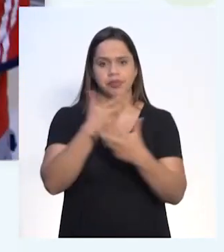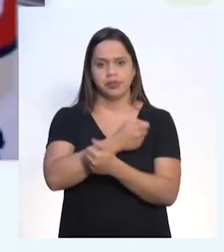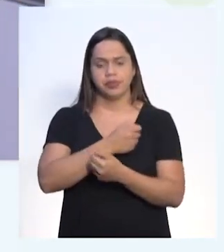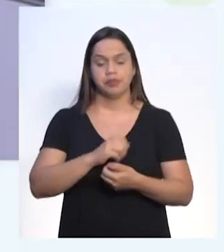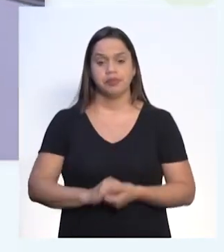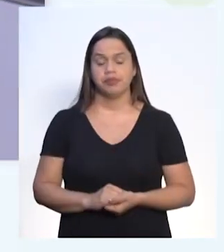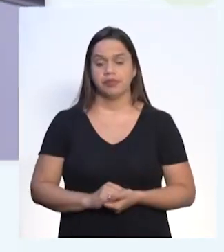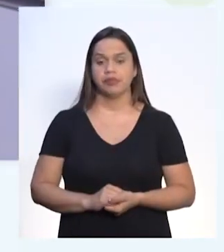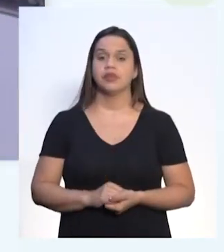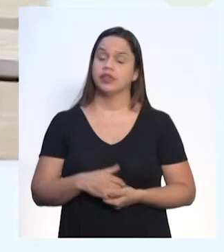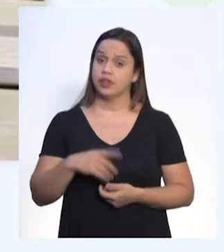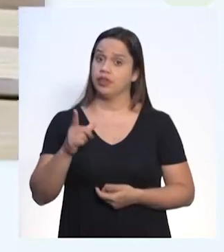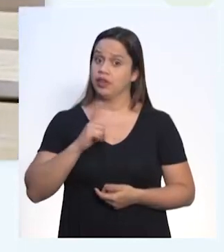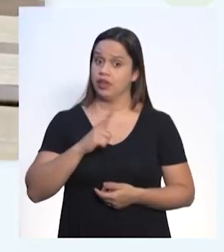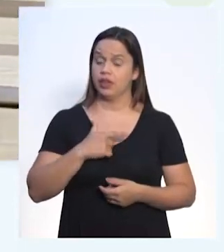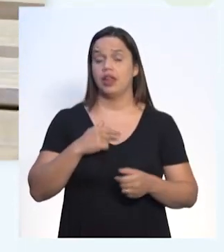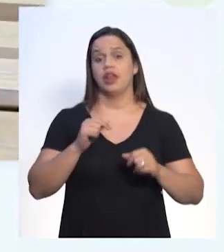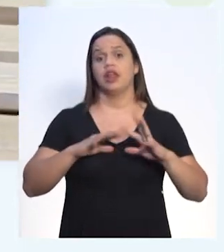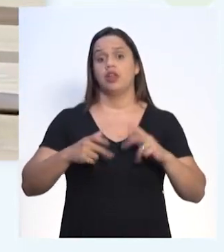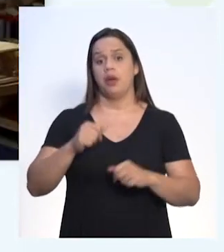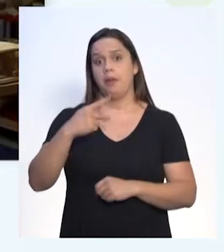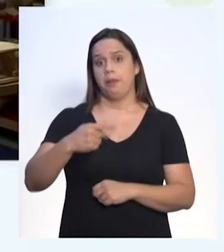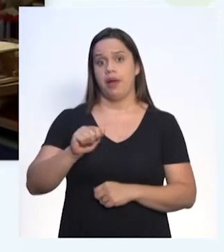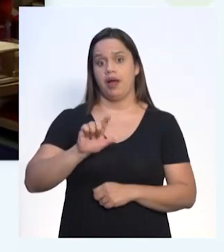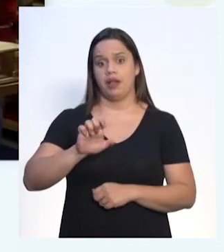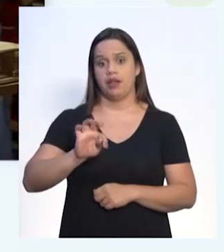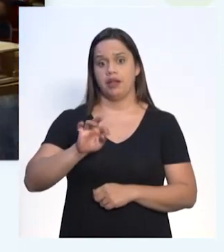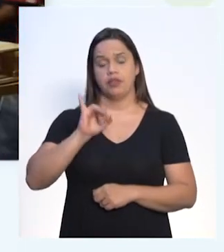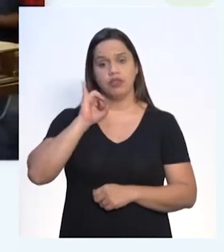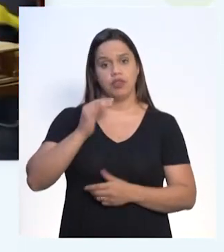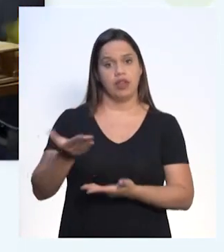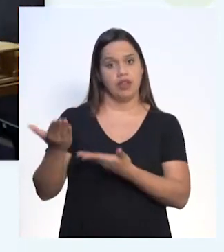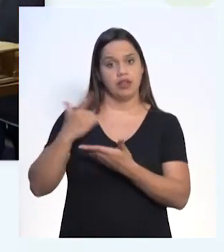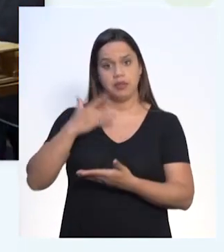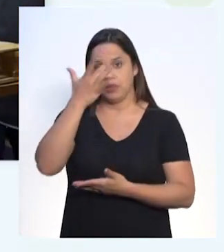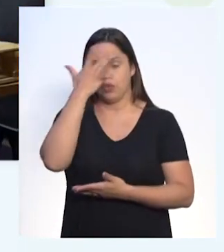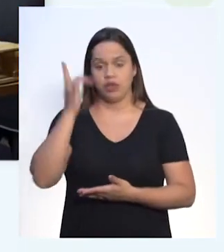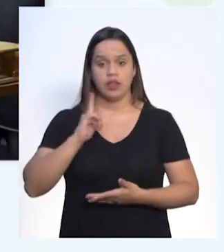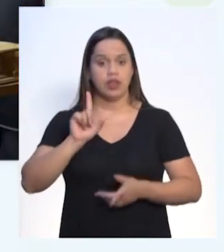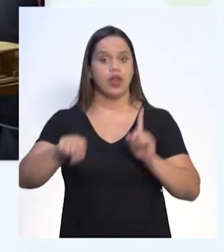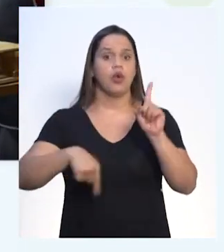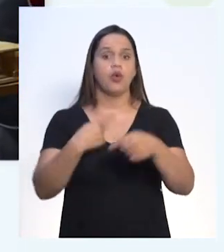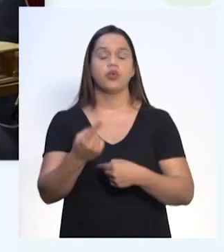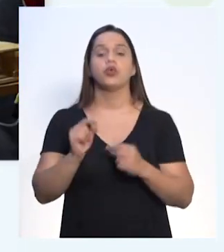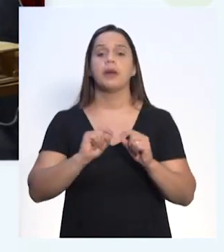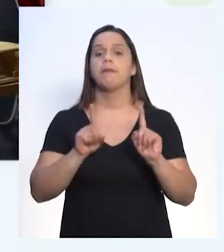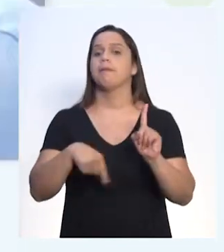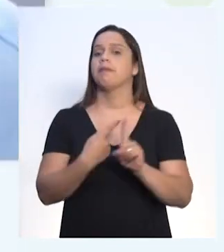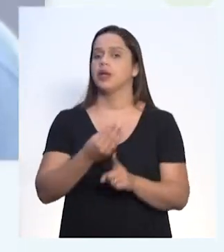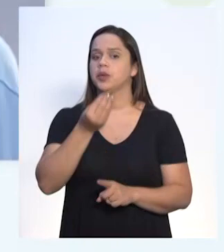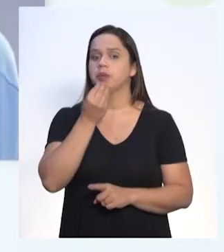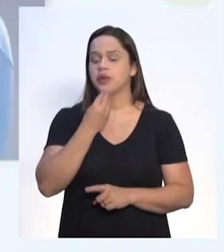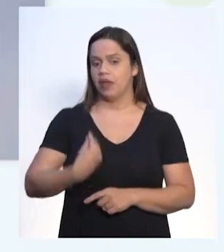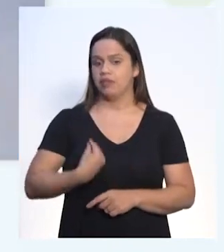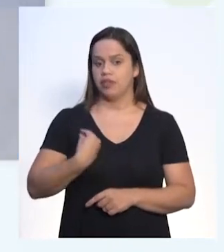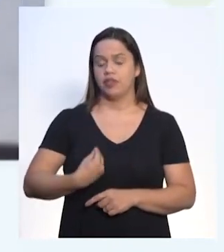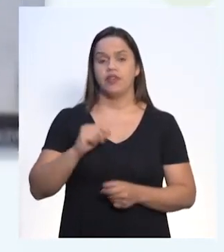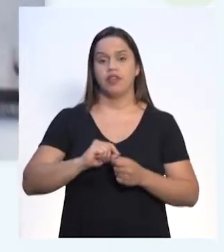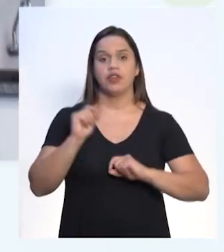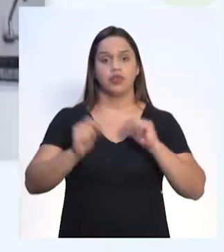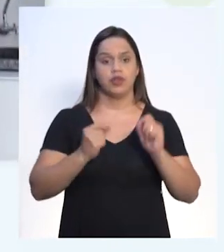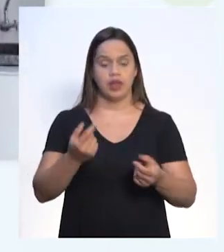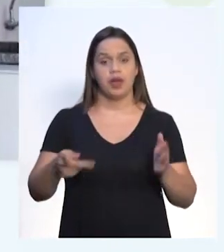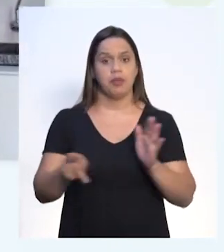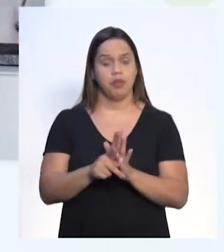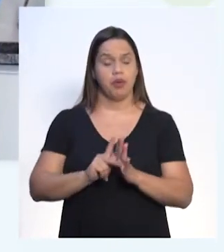Além de dar uma nova utilidade aos pallets, essas pessoas também têm uma outra oportunidade de vida. Elas fazem